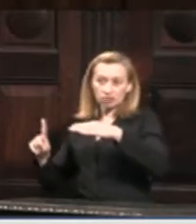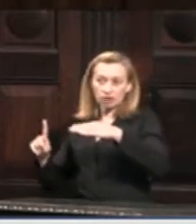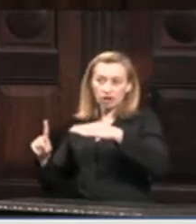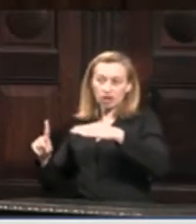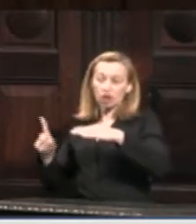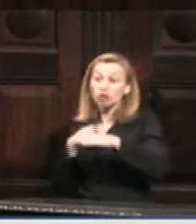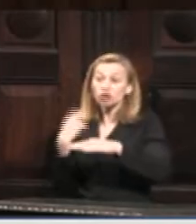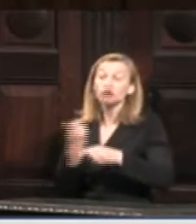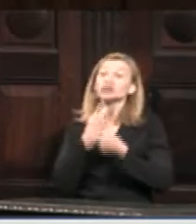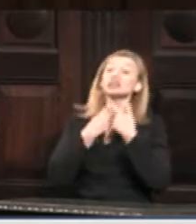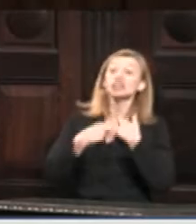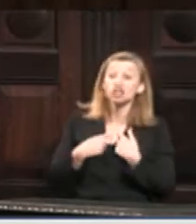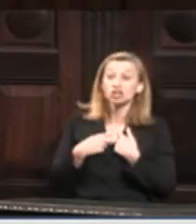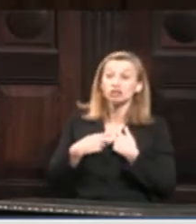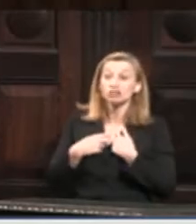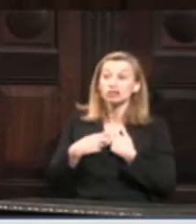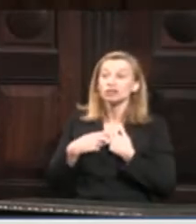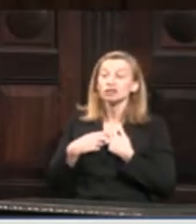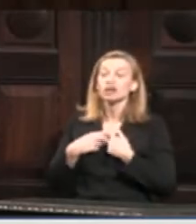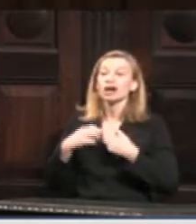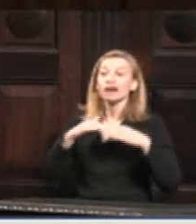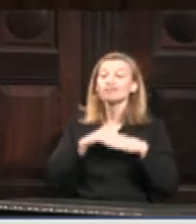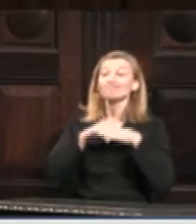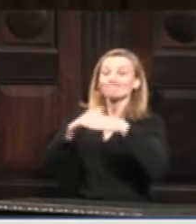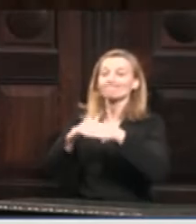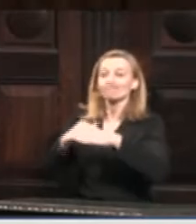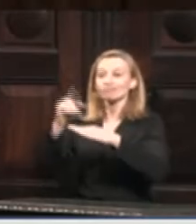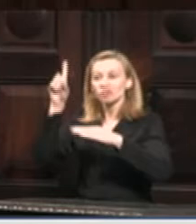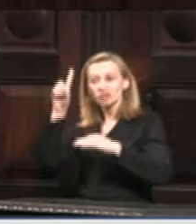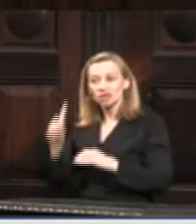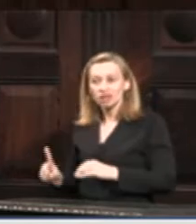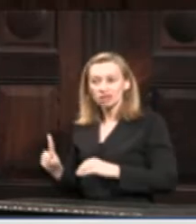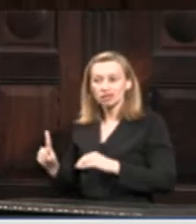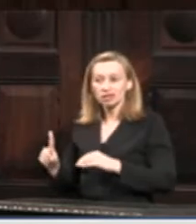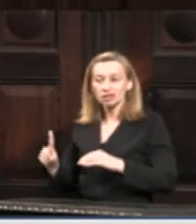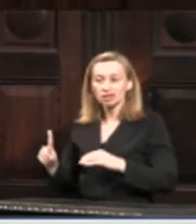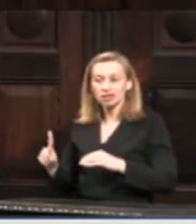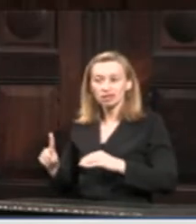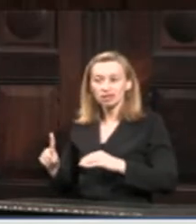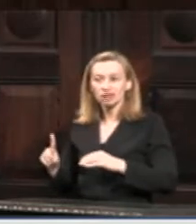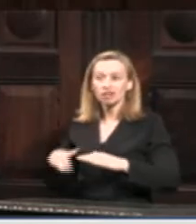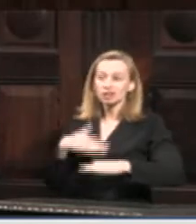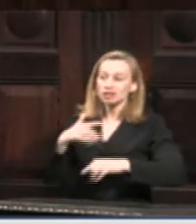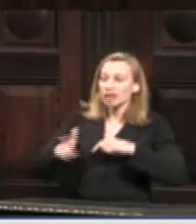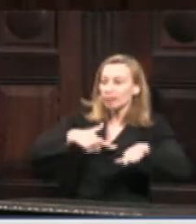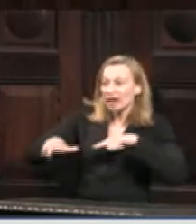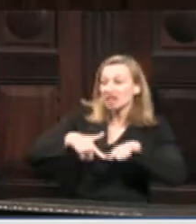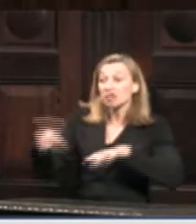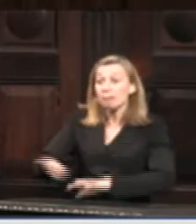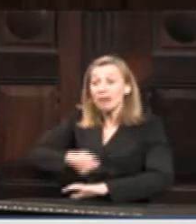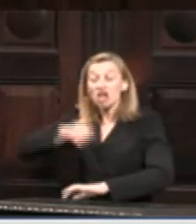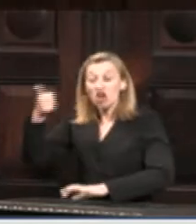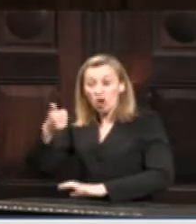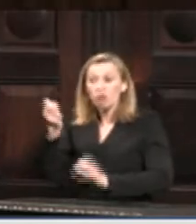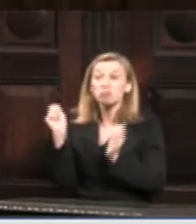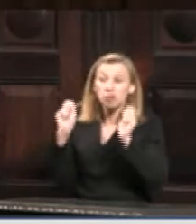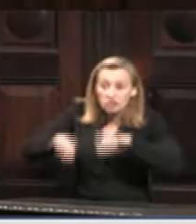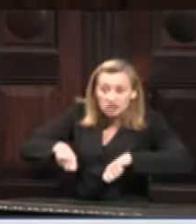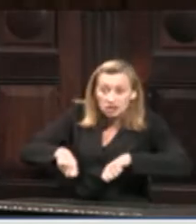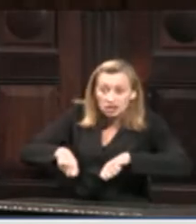os ânimos. A democracia é onde se trabalha da forma melhor possível exatamente